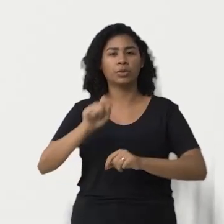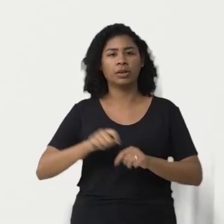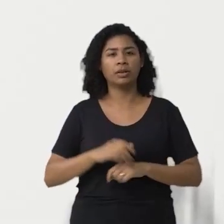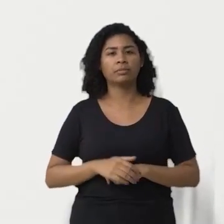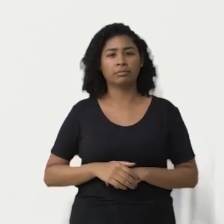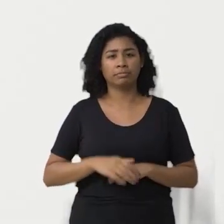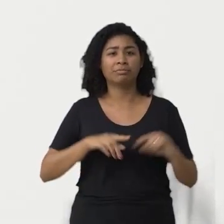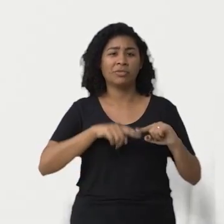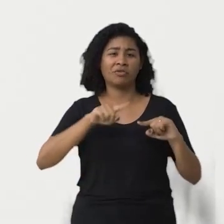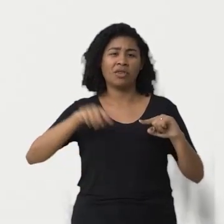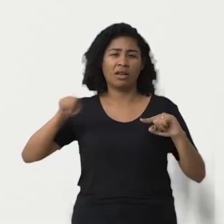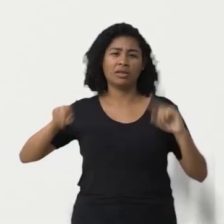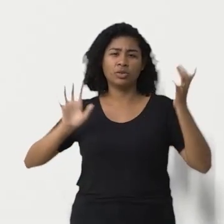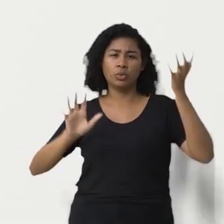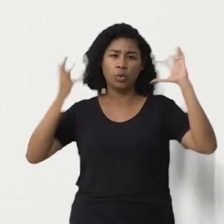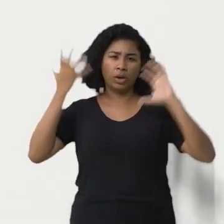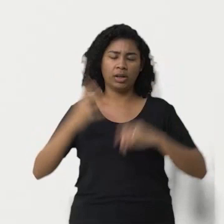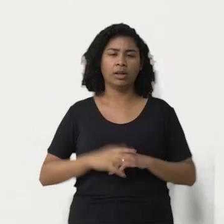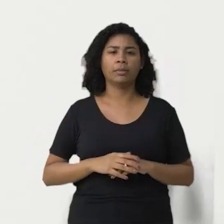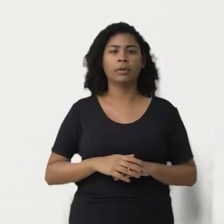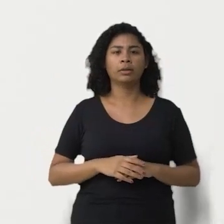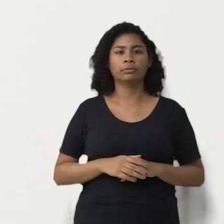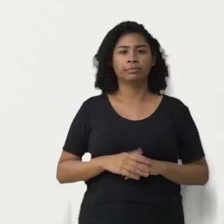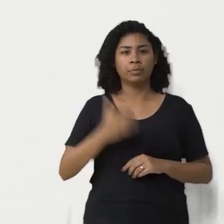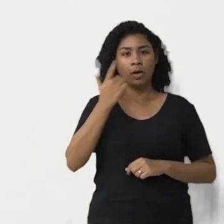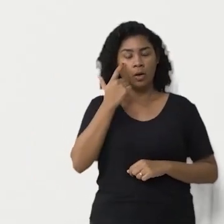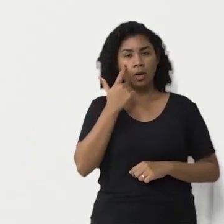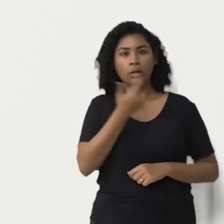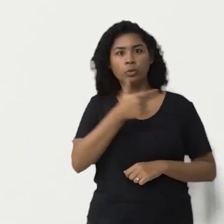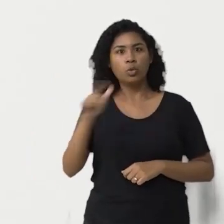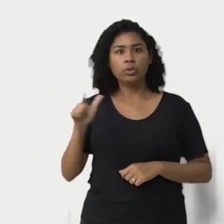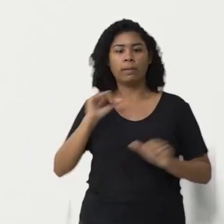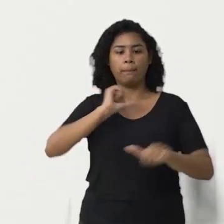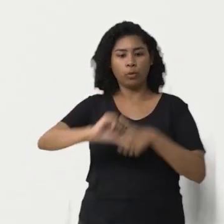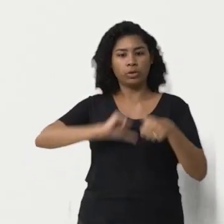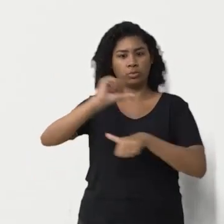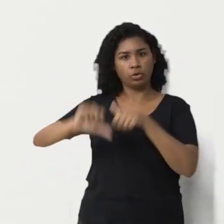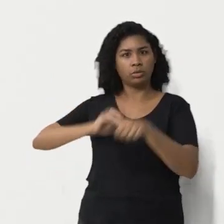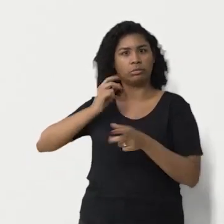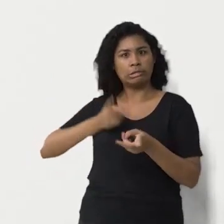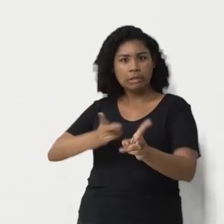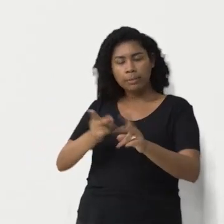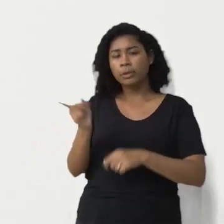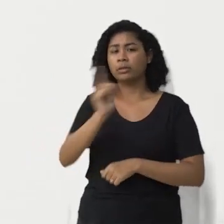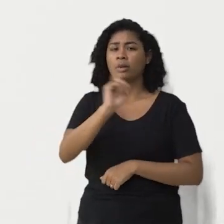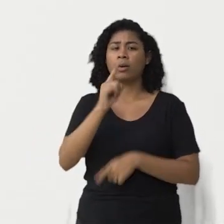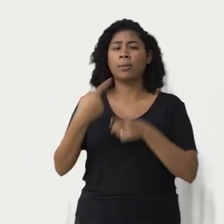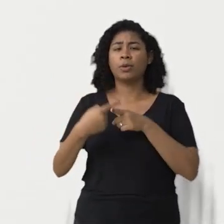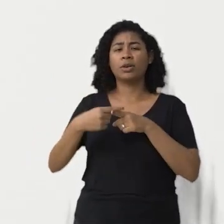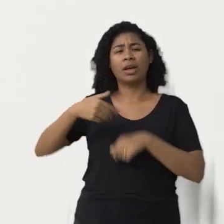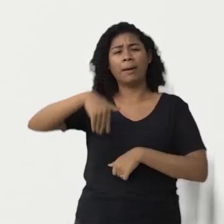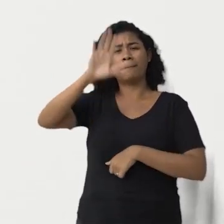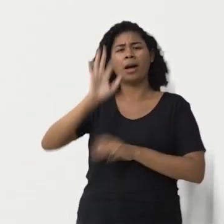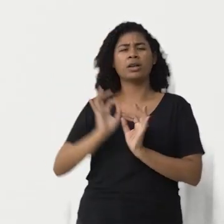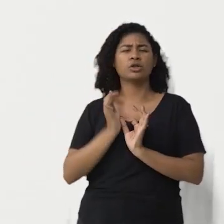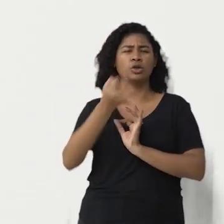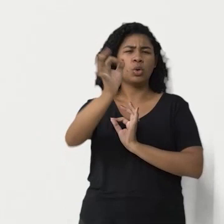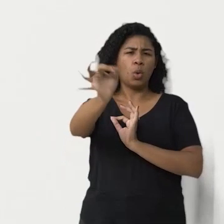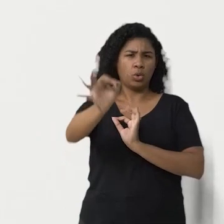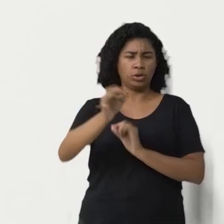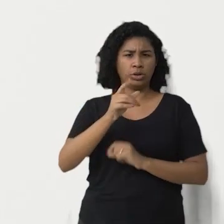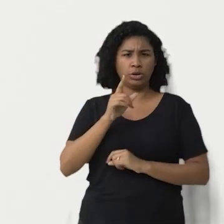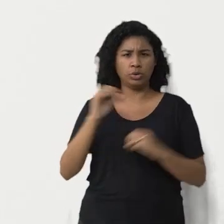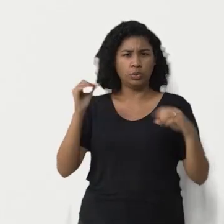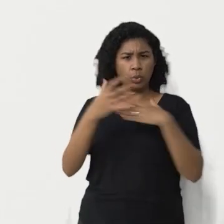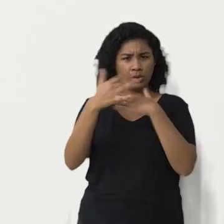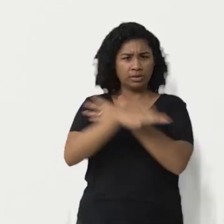pequena variação climática. Não tem tanta variação climática, por quê? Por estar longe ali do oceano, onde as massas